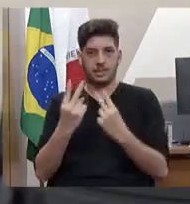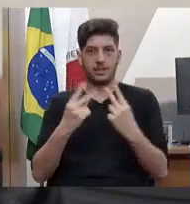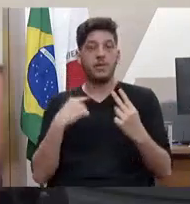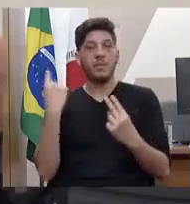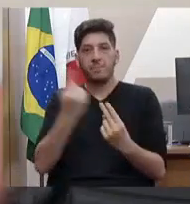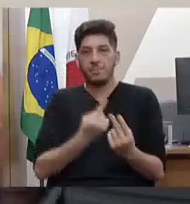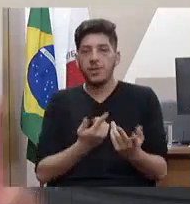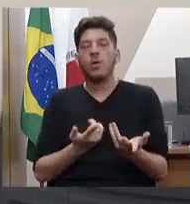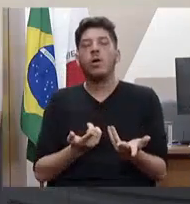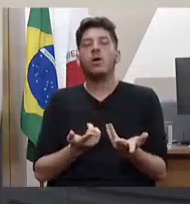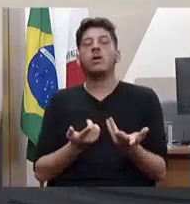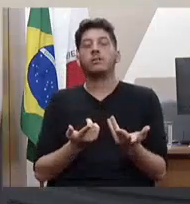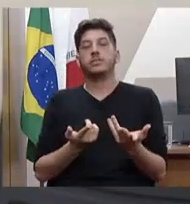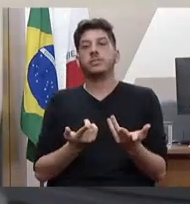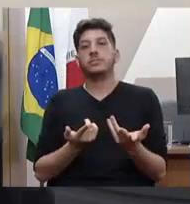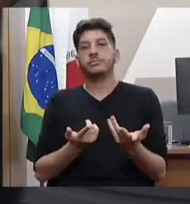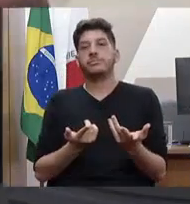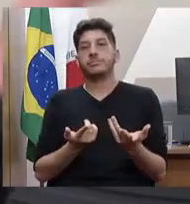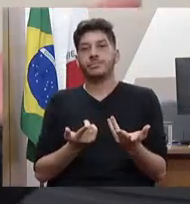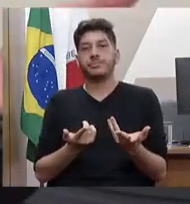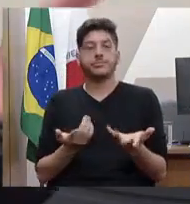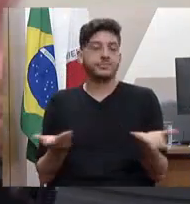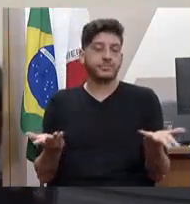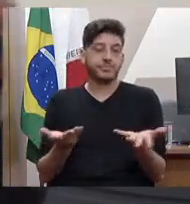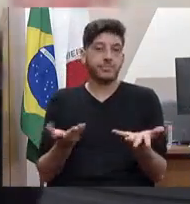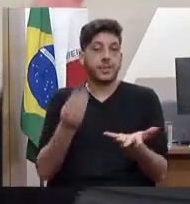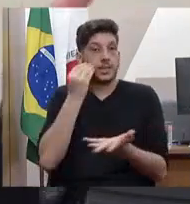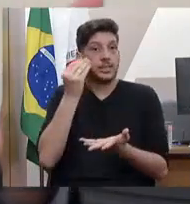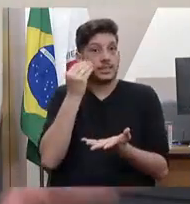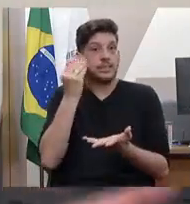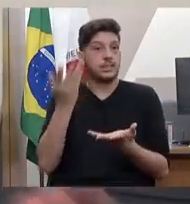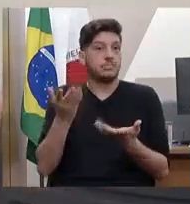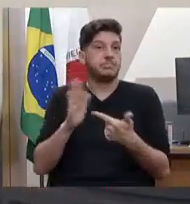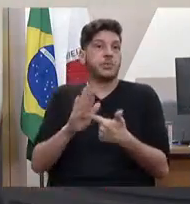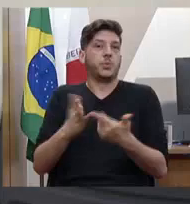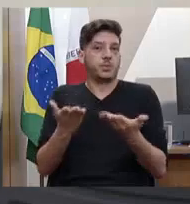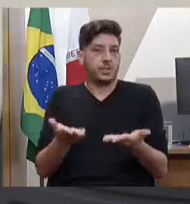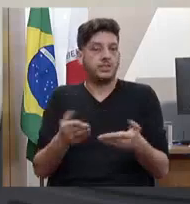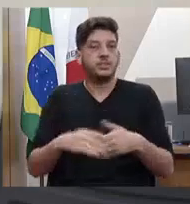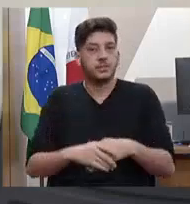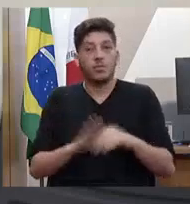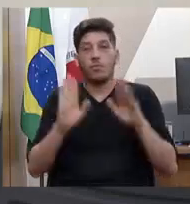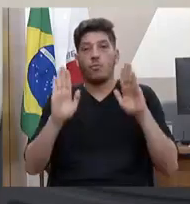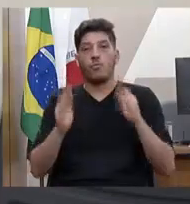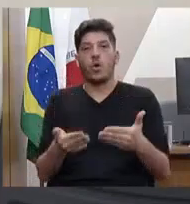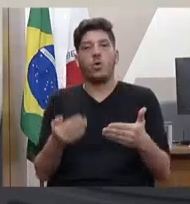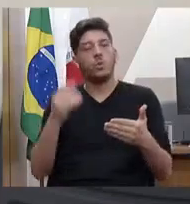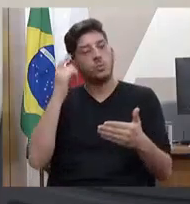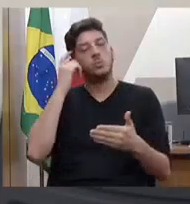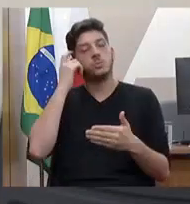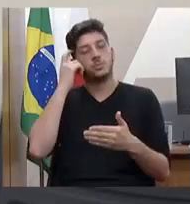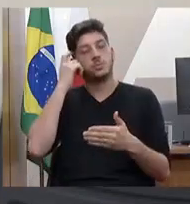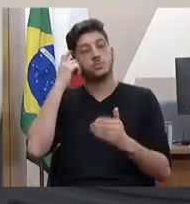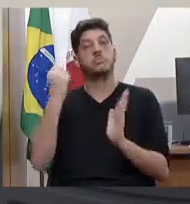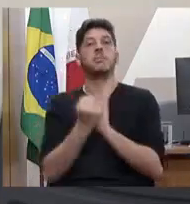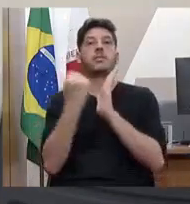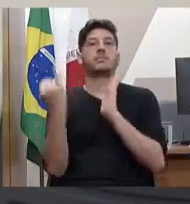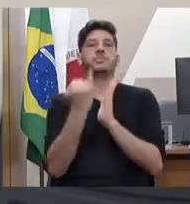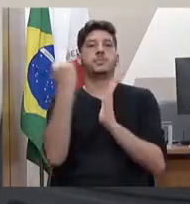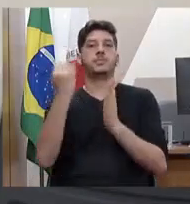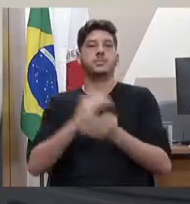colocar isso também para é com um foco que ele é possível um negócio daquele